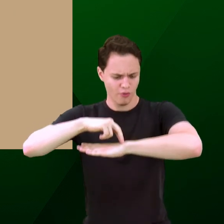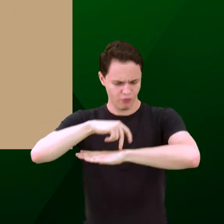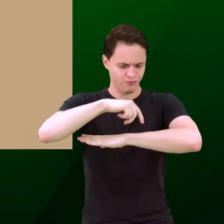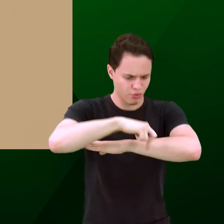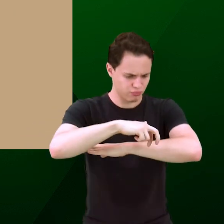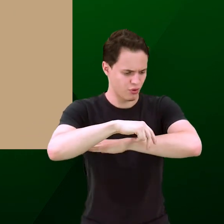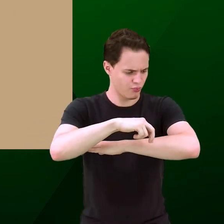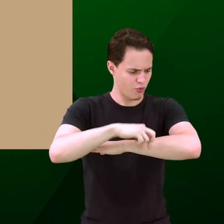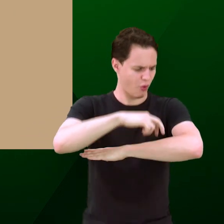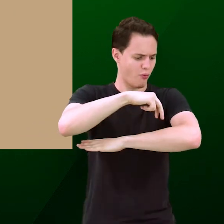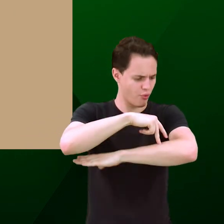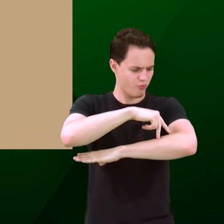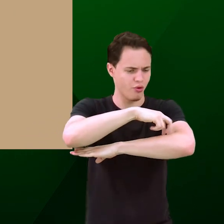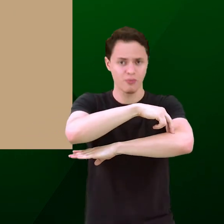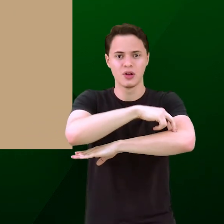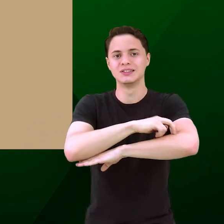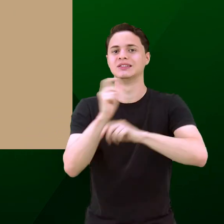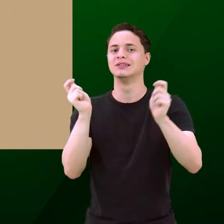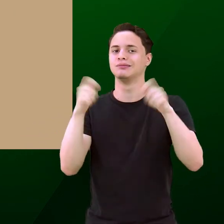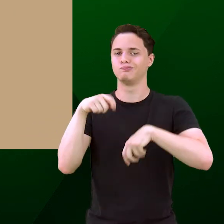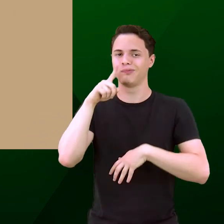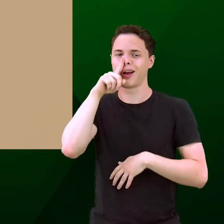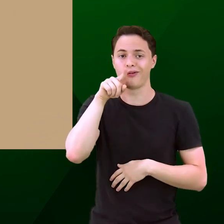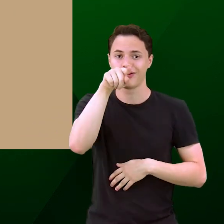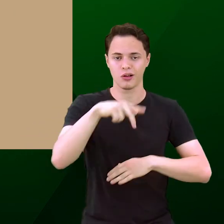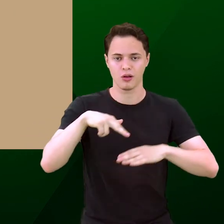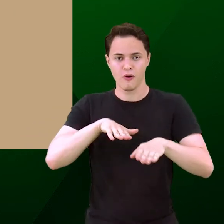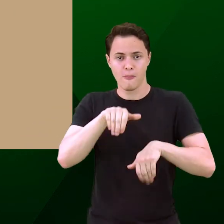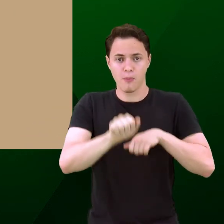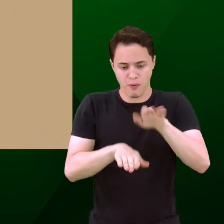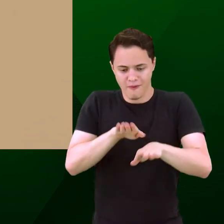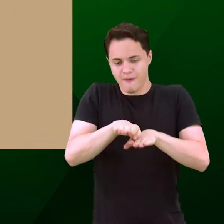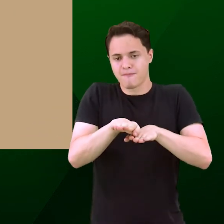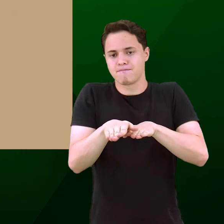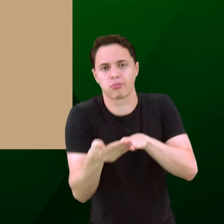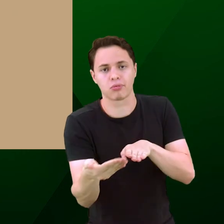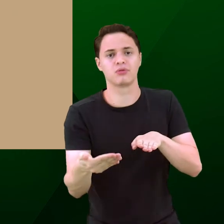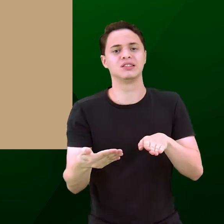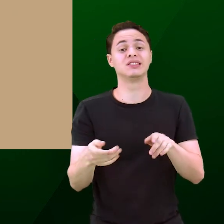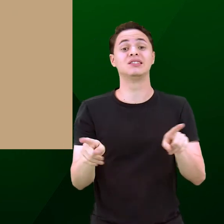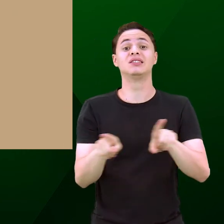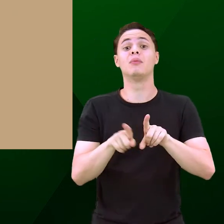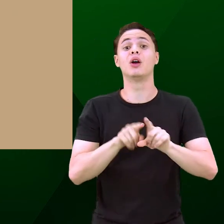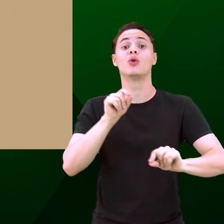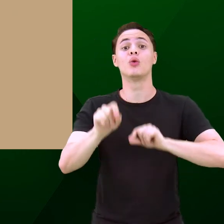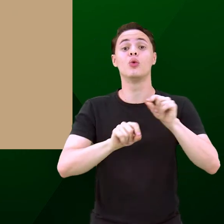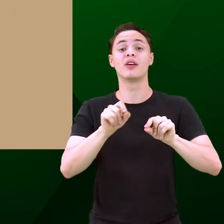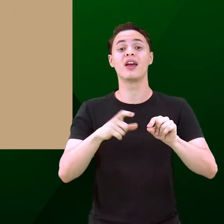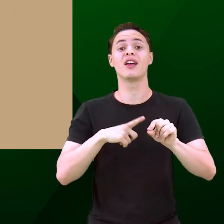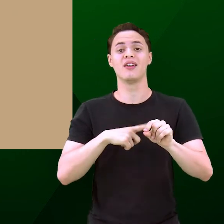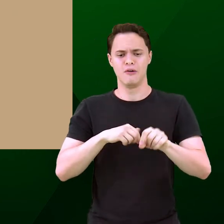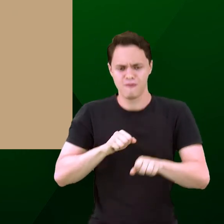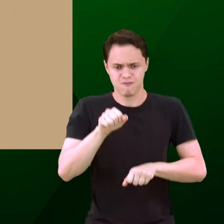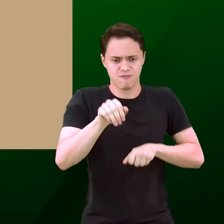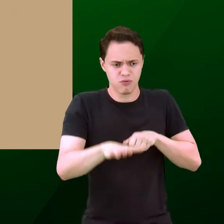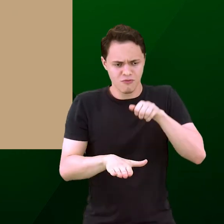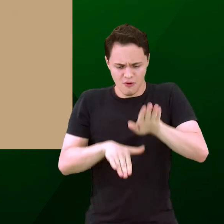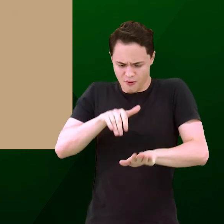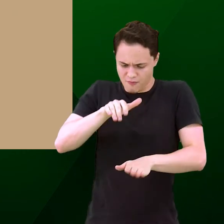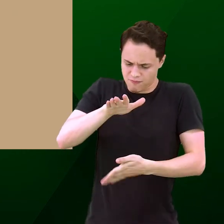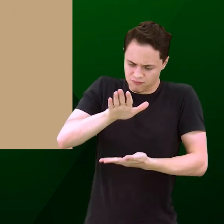têm. Né? Se você tem um local que tem uma distância que você sabe que é aquela mesmo, prefere fazer por distância, não tem problema nenhum.